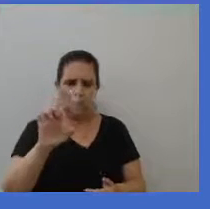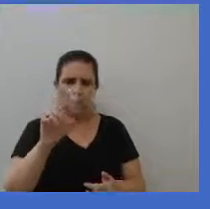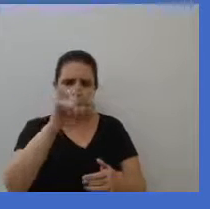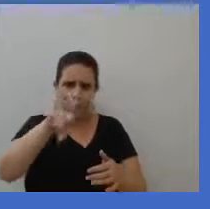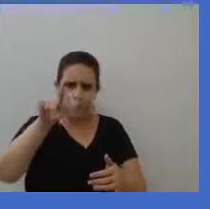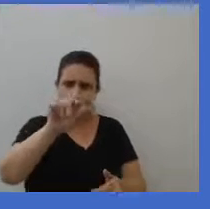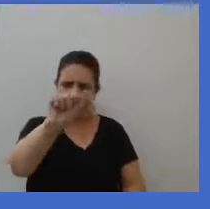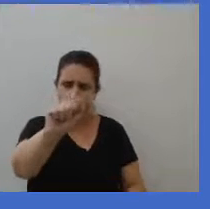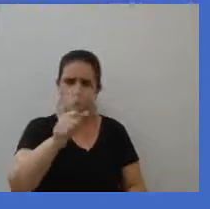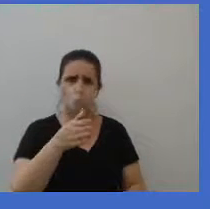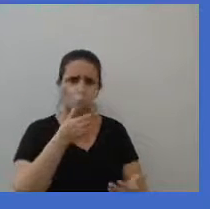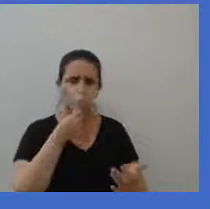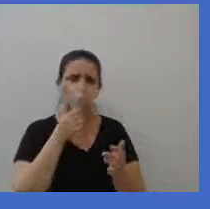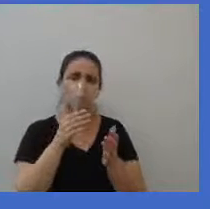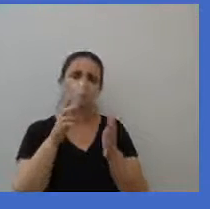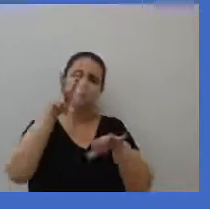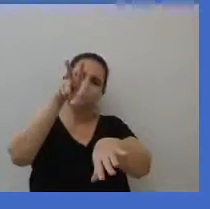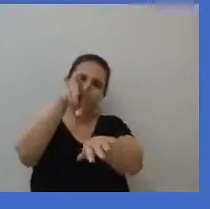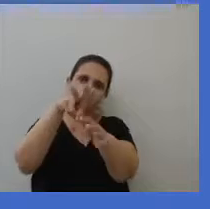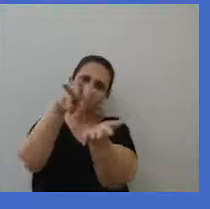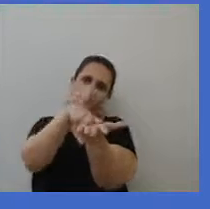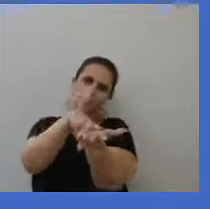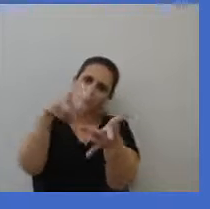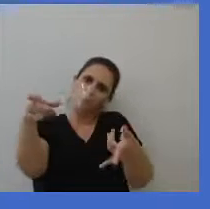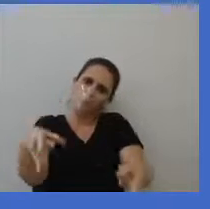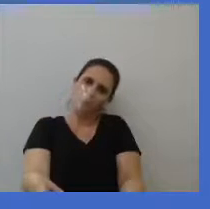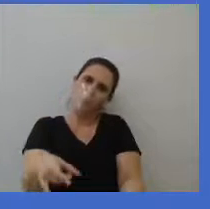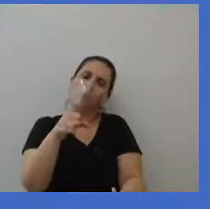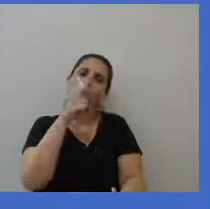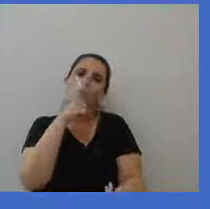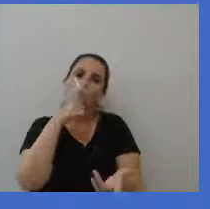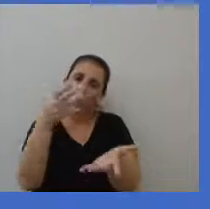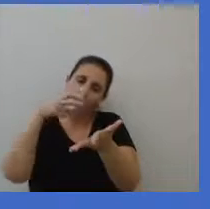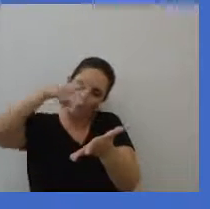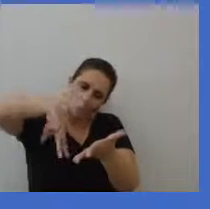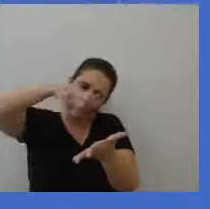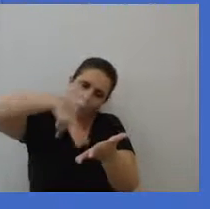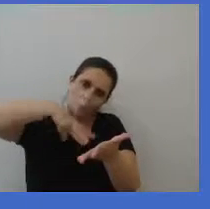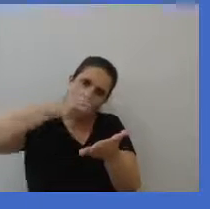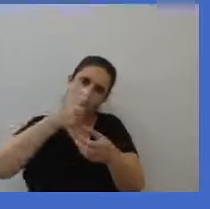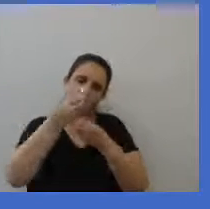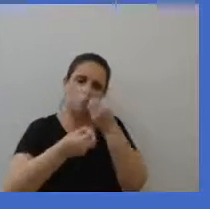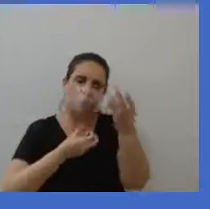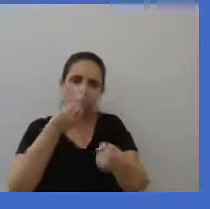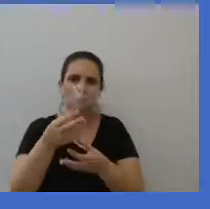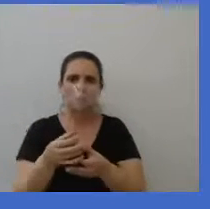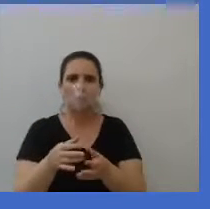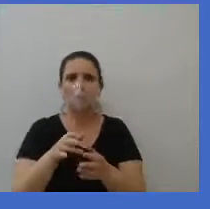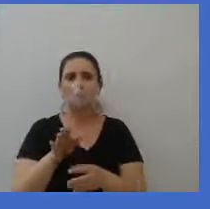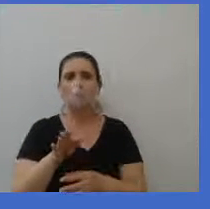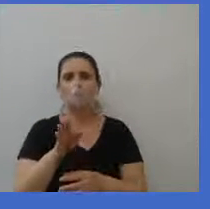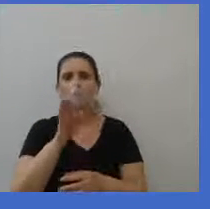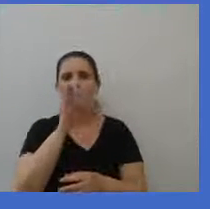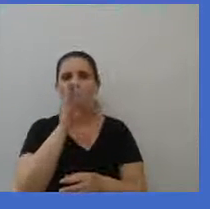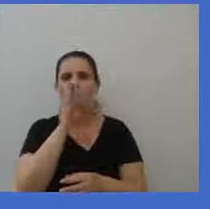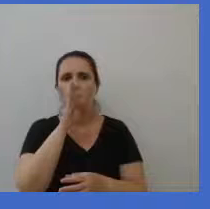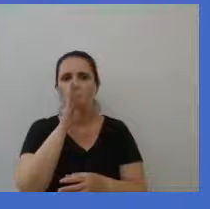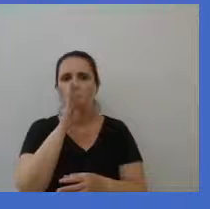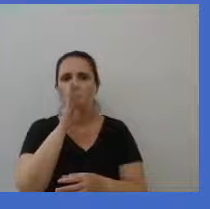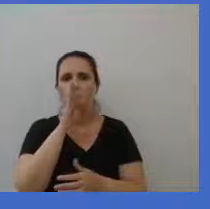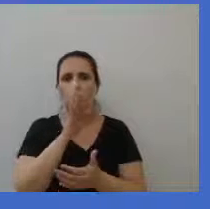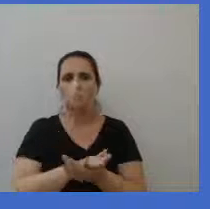Atenção, nós estamos aqui simultaneamente fazendo uma tradução em Libras. Nós temos aqui, neste momento, que vocês estão vendo na